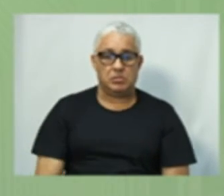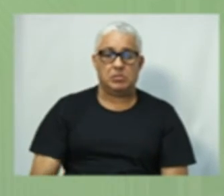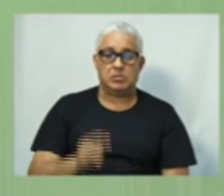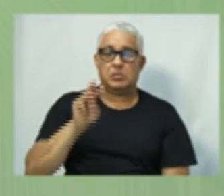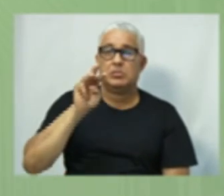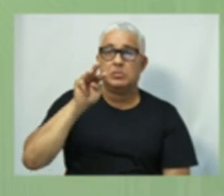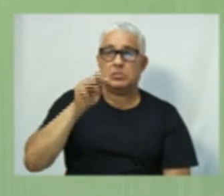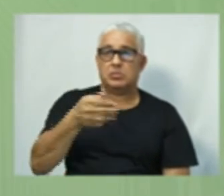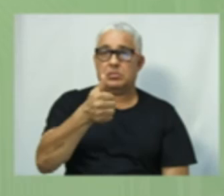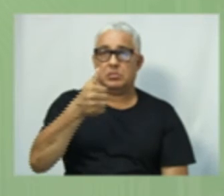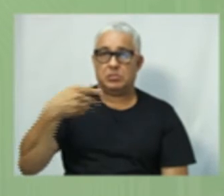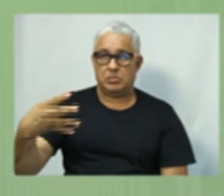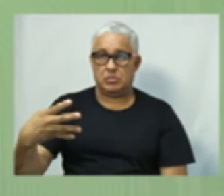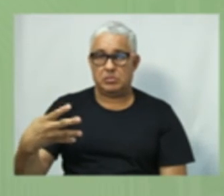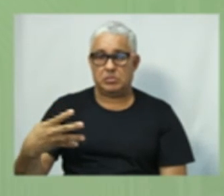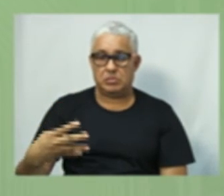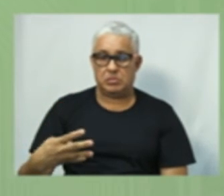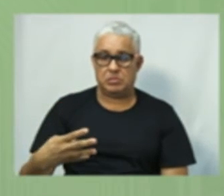3.114,